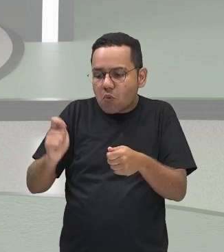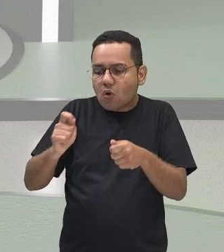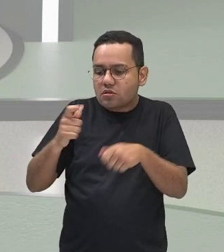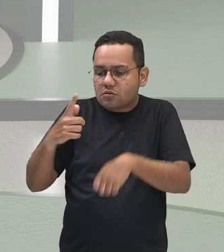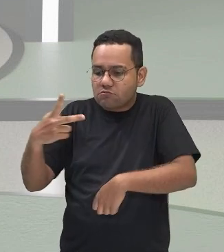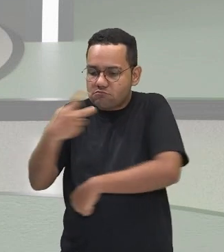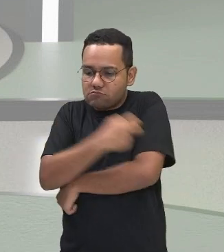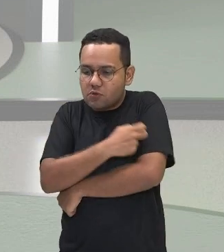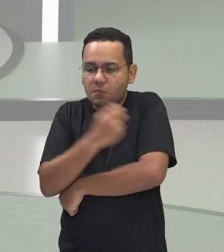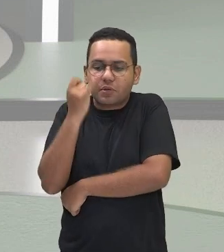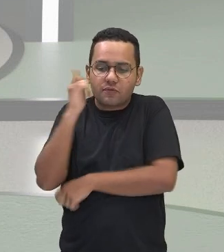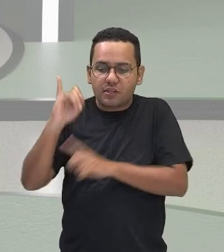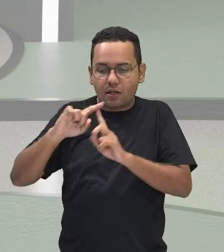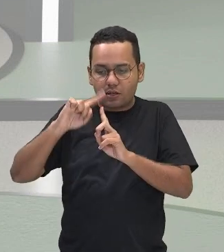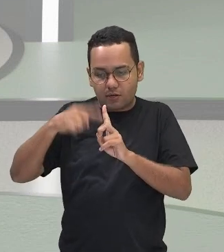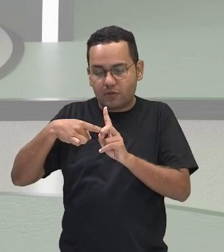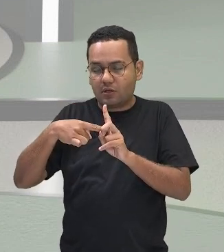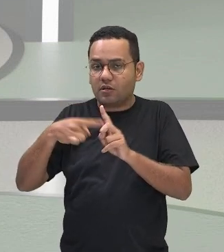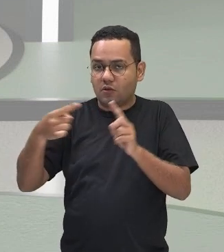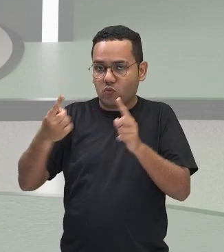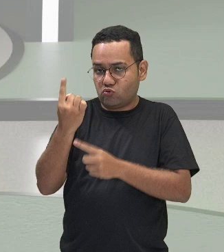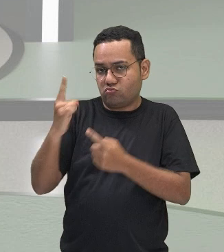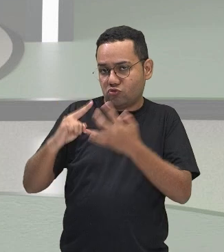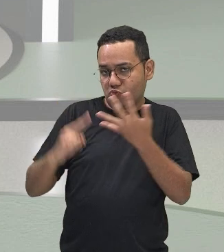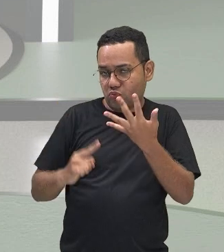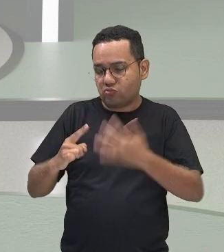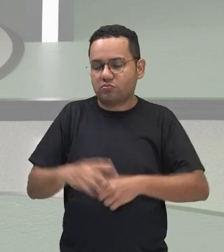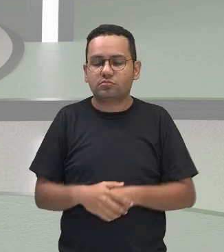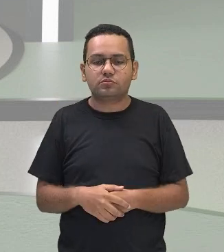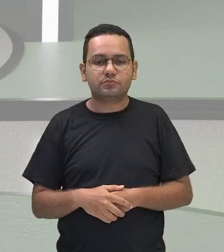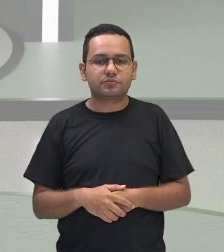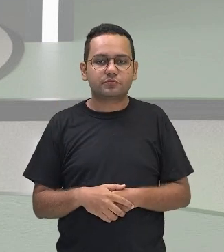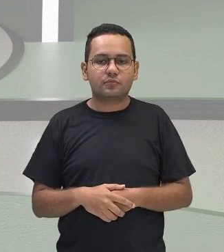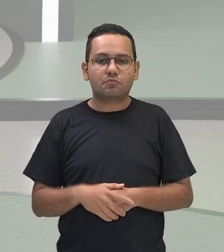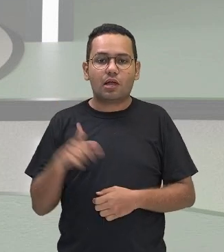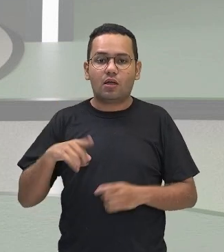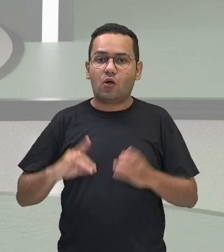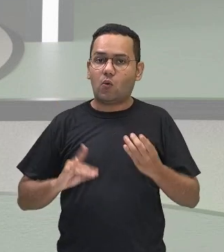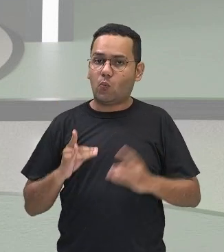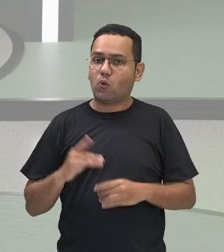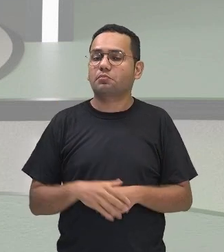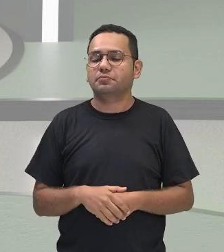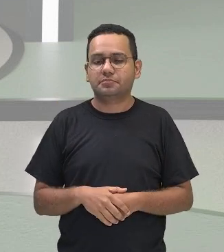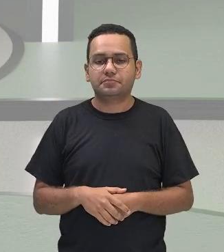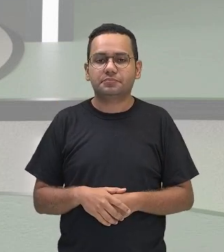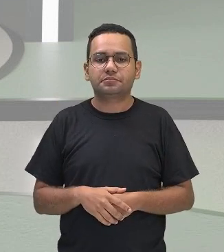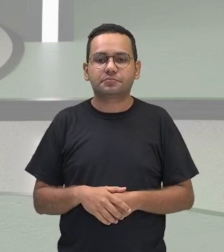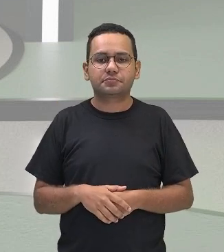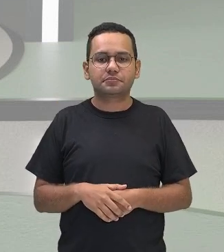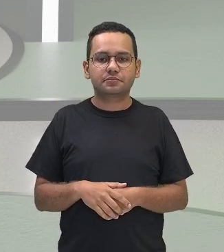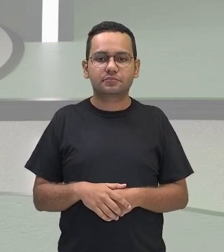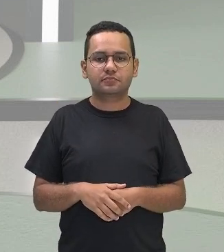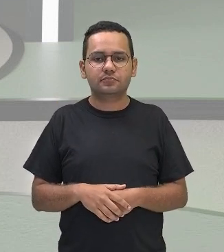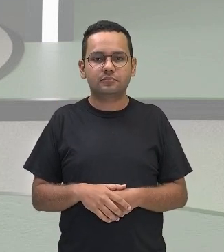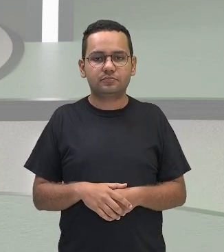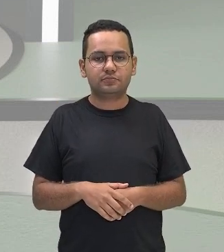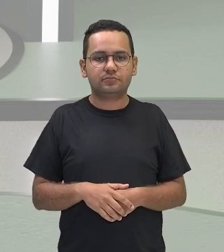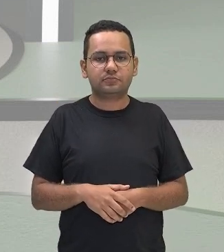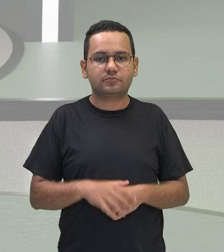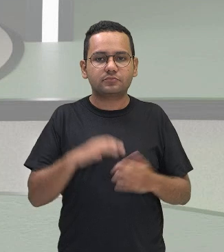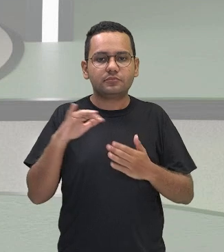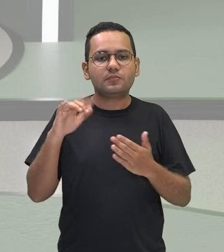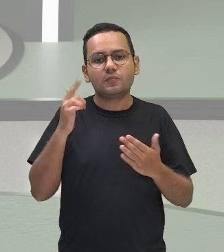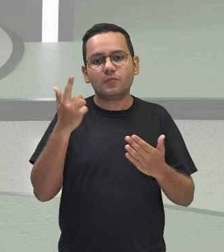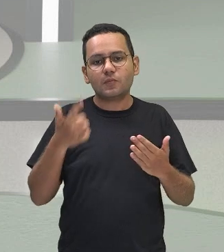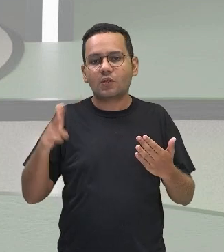de uma gravidez. Também é um método contraceptivo baseado em quê? Em hormônio. Outro método, né, bastante